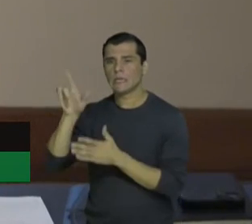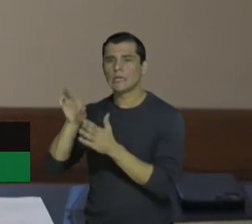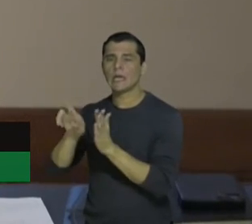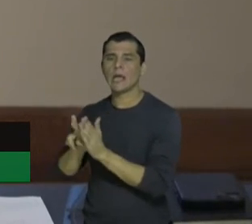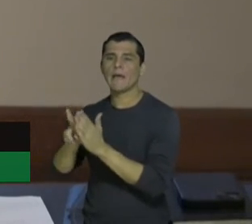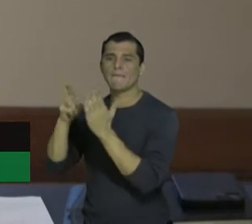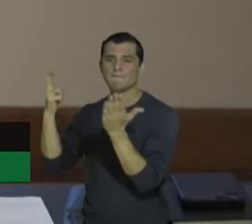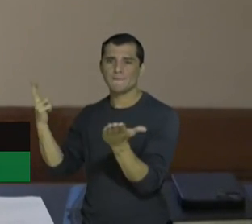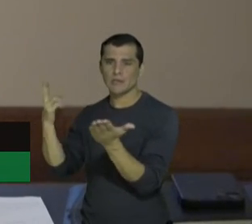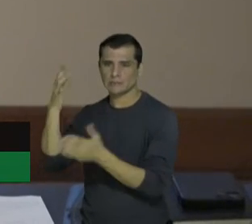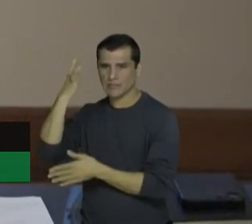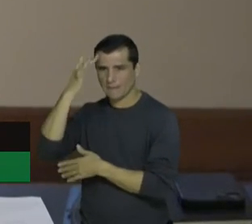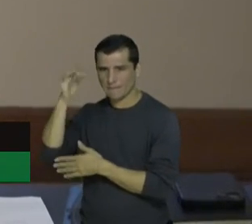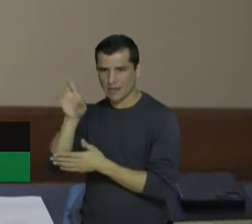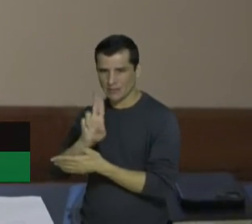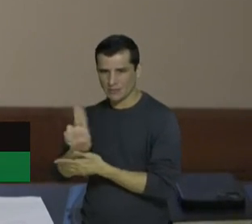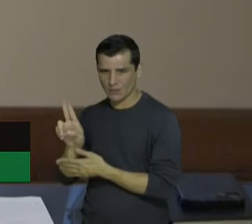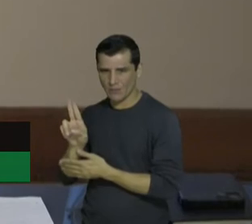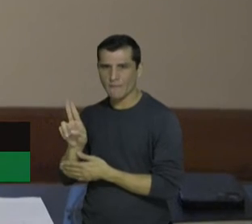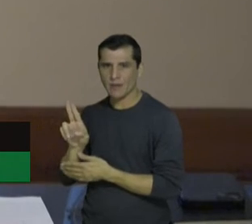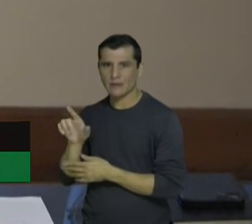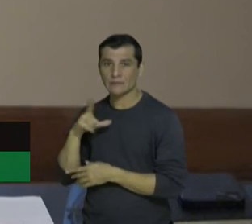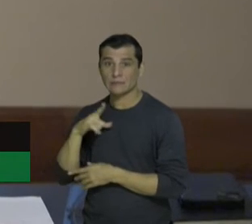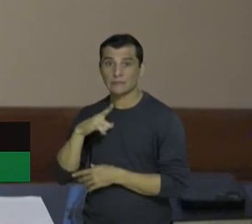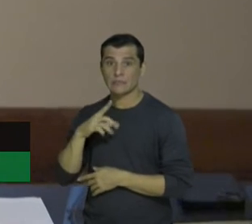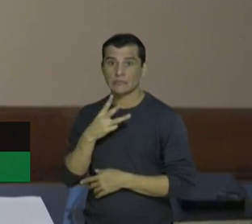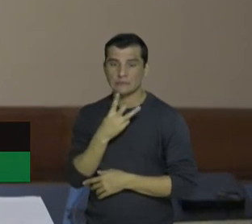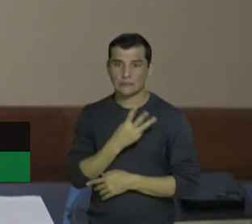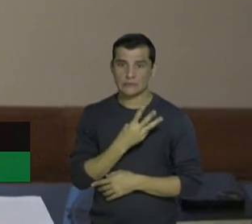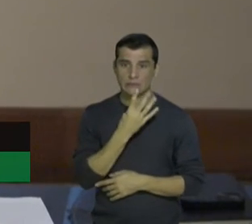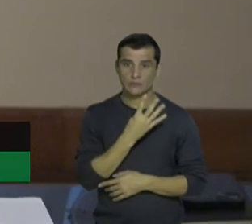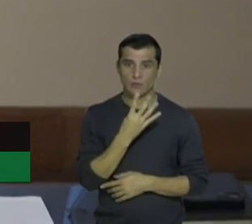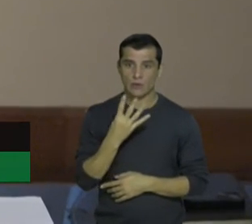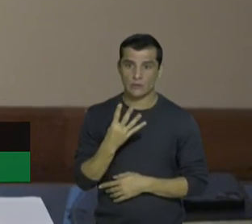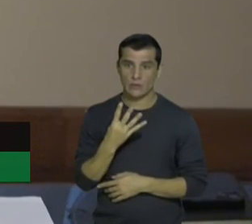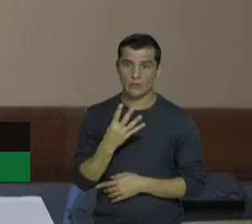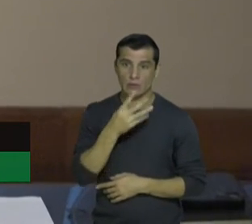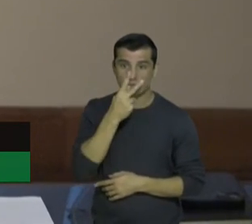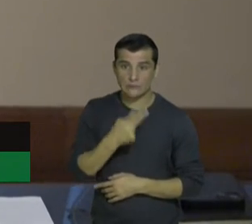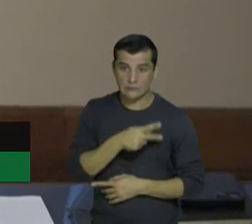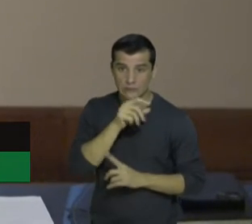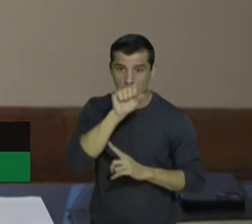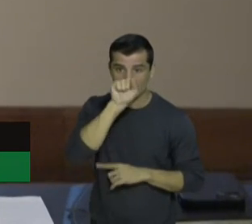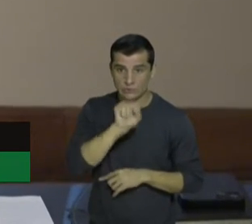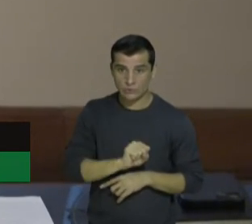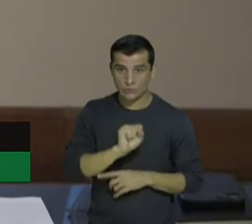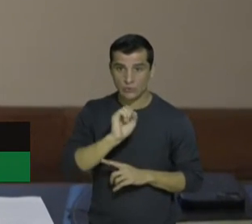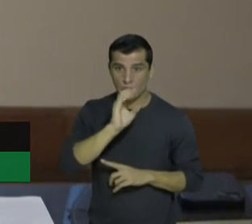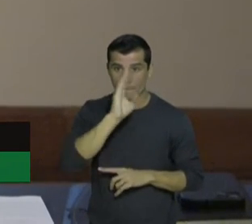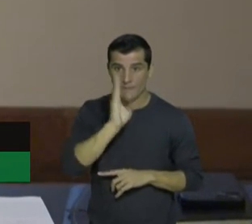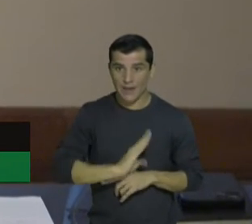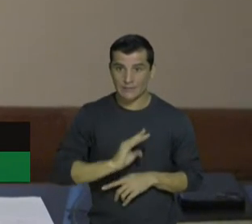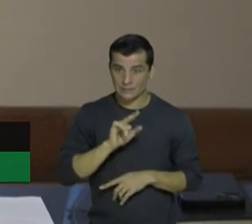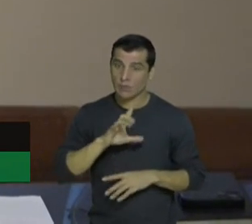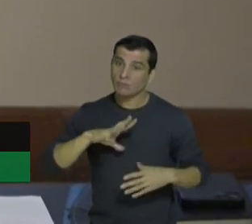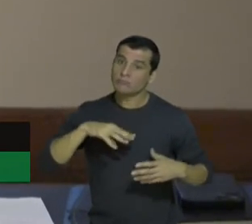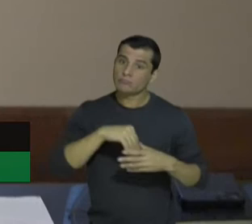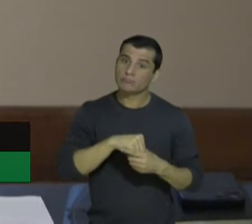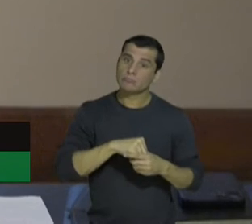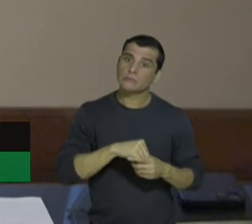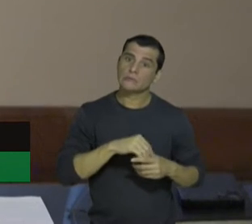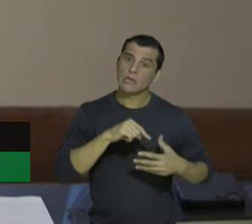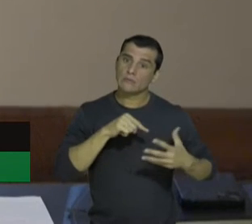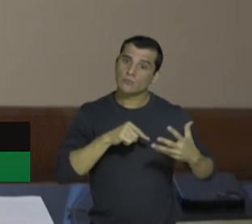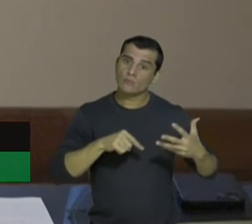é é está em número 344 entre as maiores empresas do Sul do Brasil nós eh nós temos